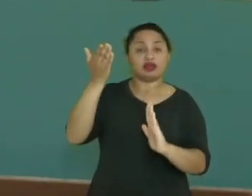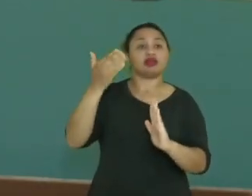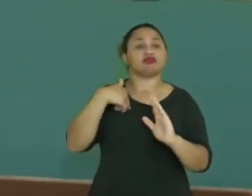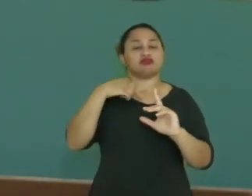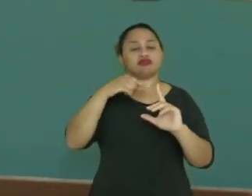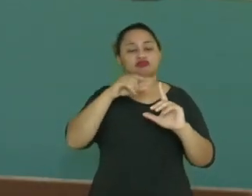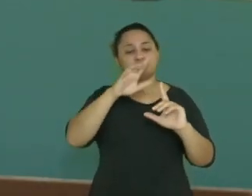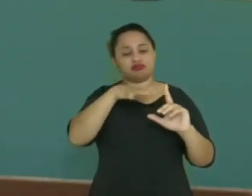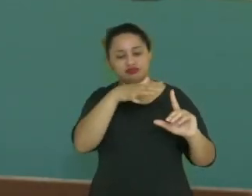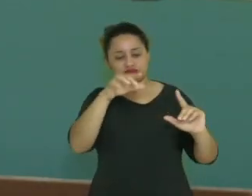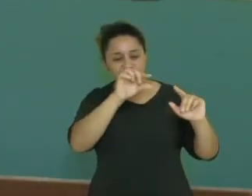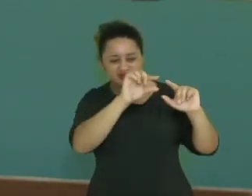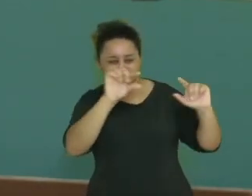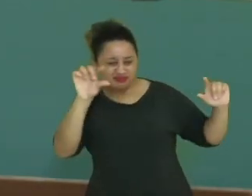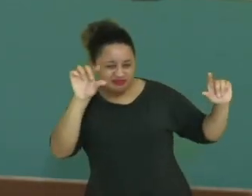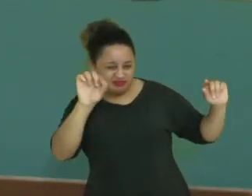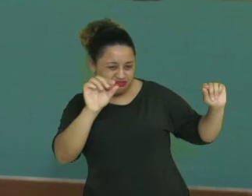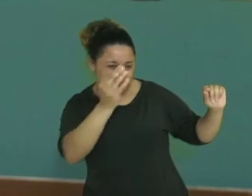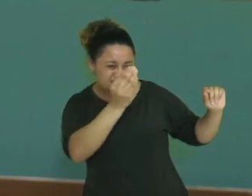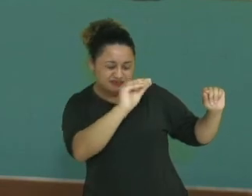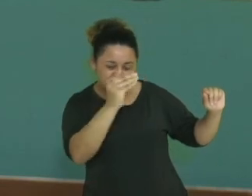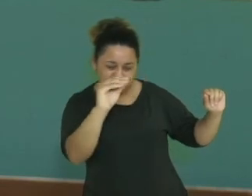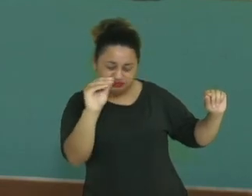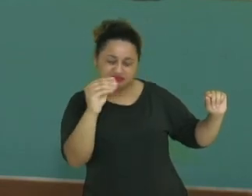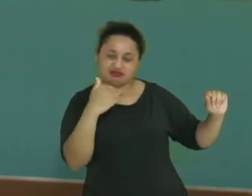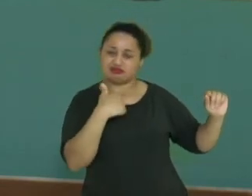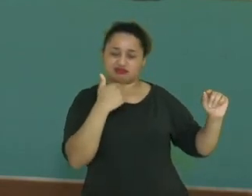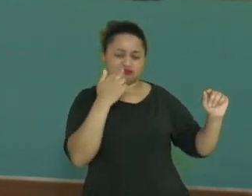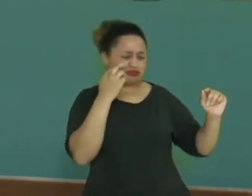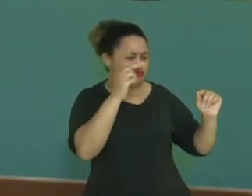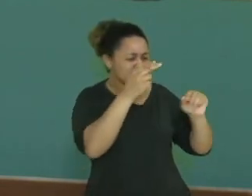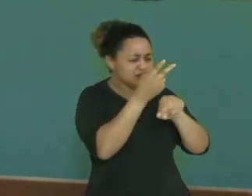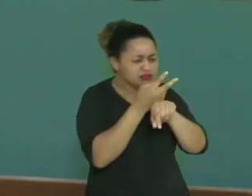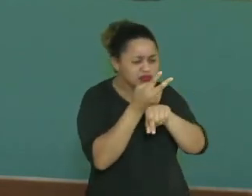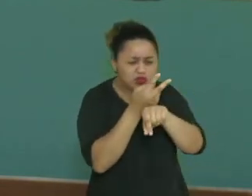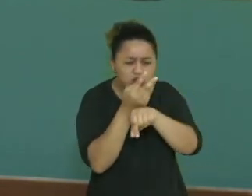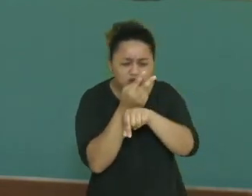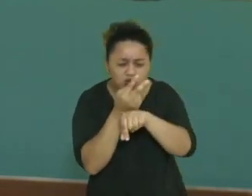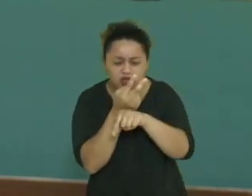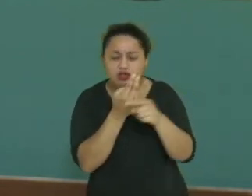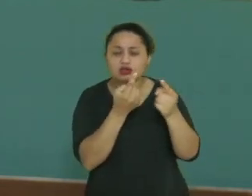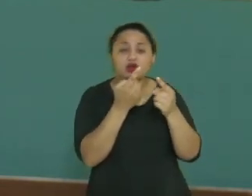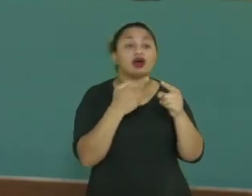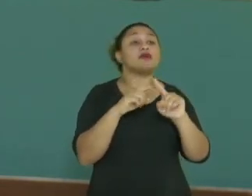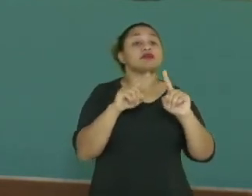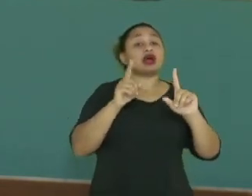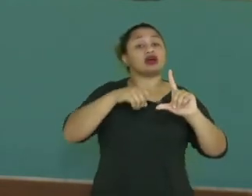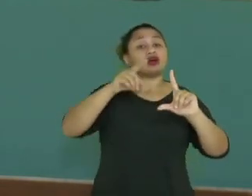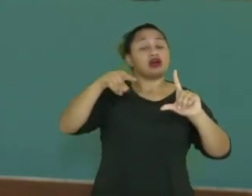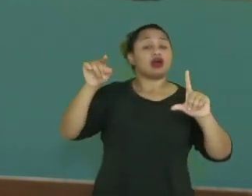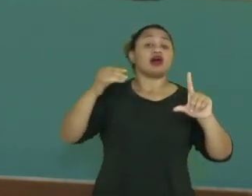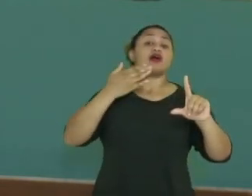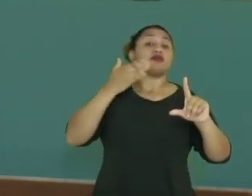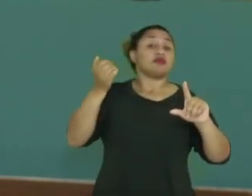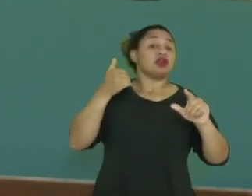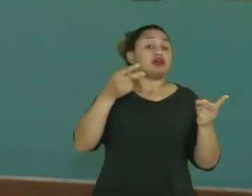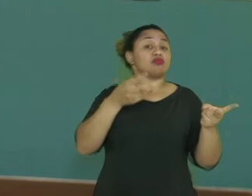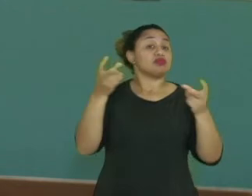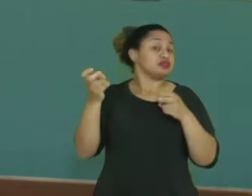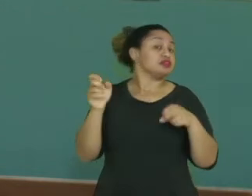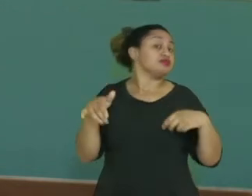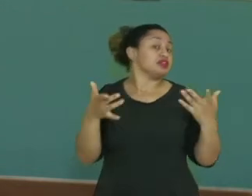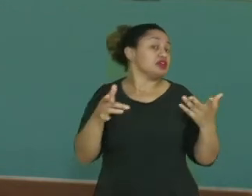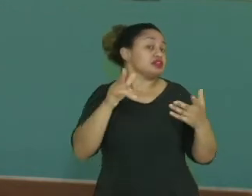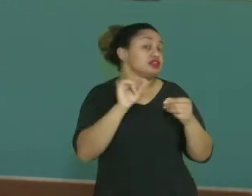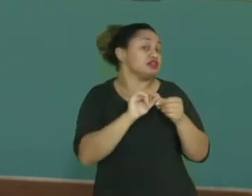Que nas informações colocadas lá na conta, às vezes a gente tem que ficar procurando, assim, né? Mas se você tem um gráfico, fica fácil de observar, né? Que tal você fazer